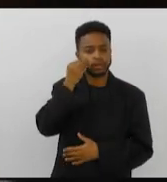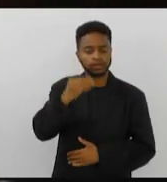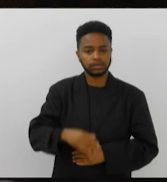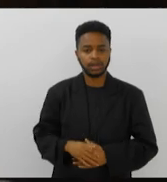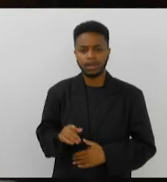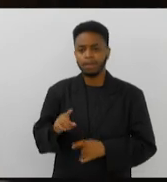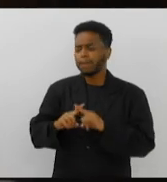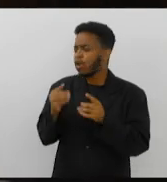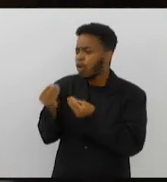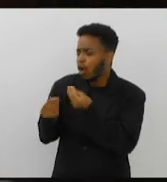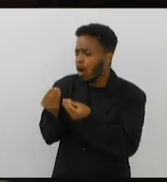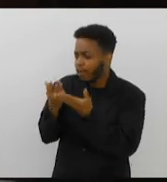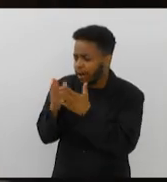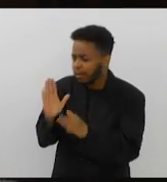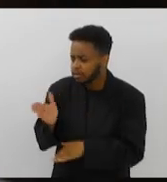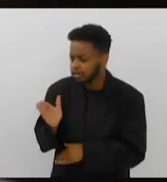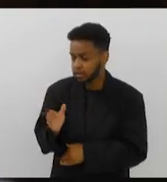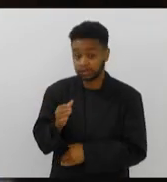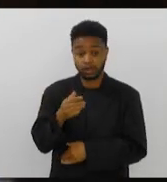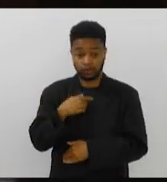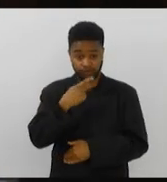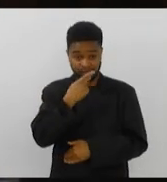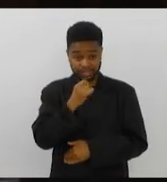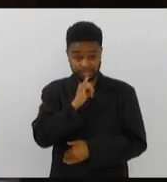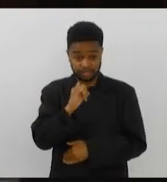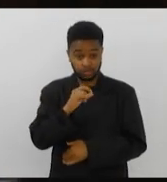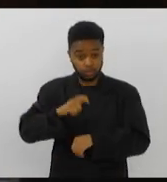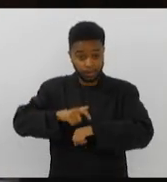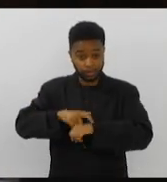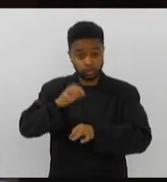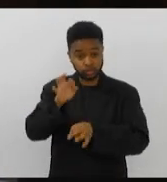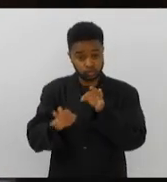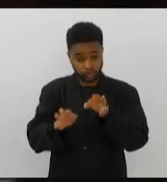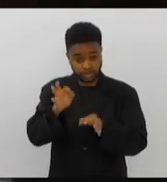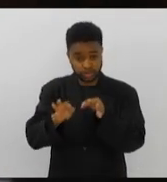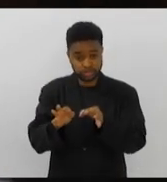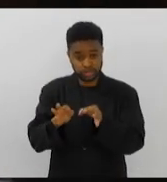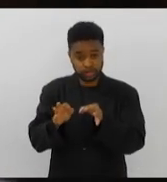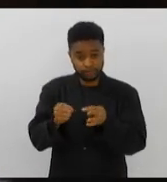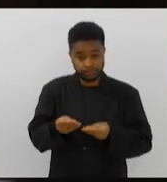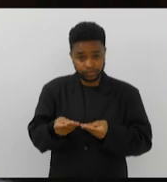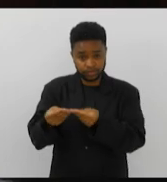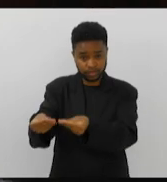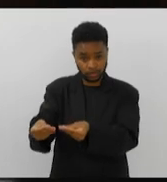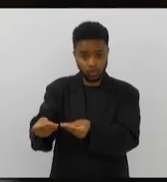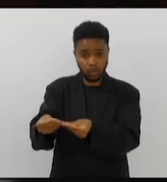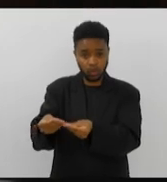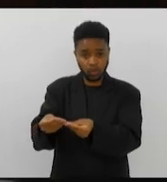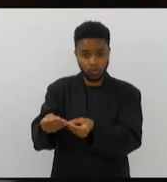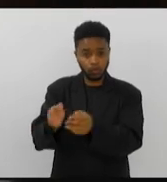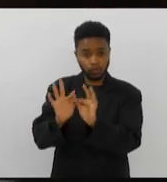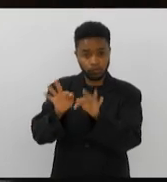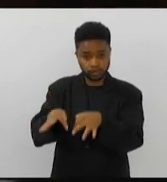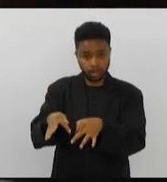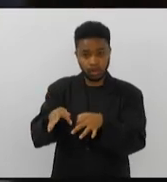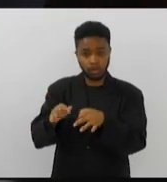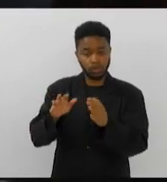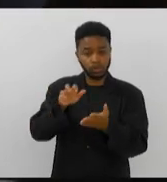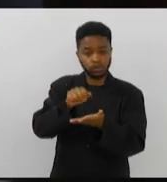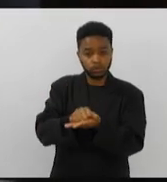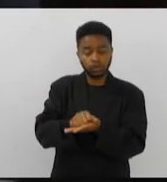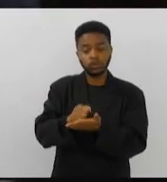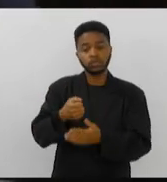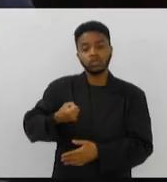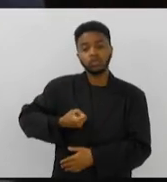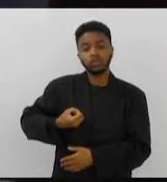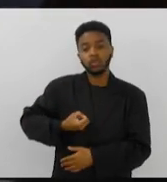acabou ele quando a juíza despachou quando ela fez a sentença ela colocou o número da